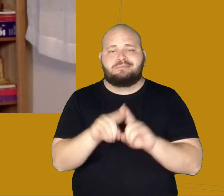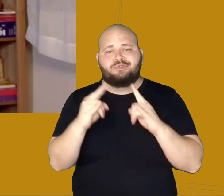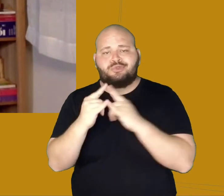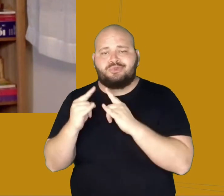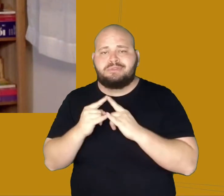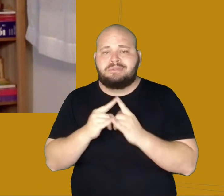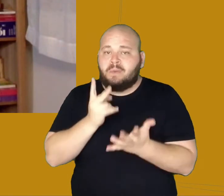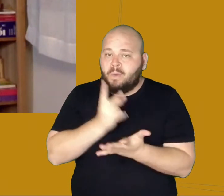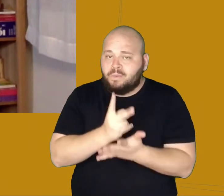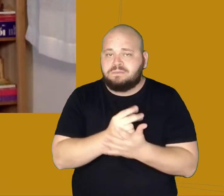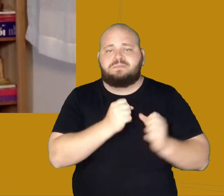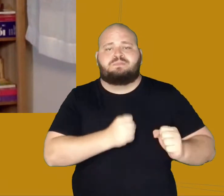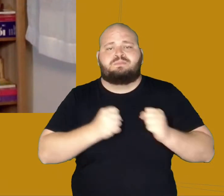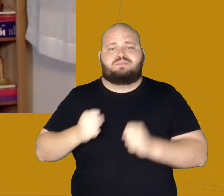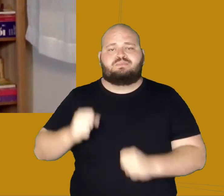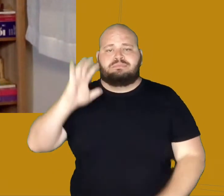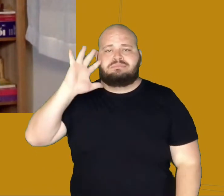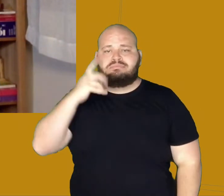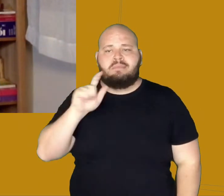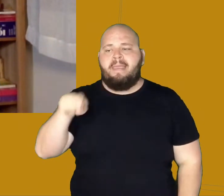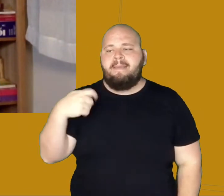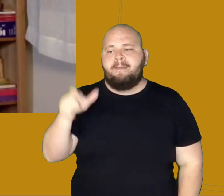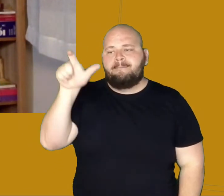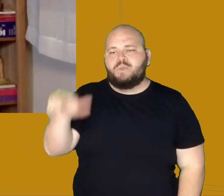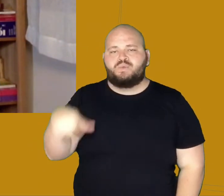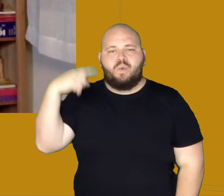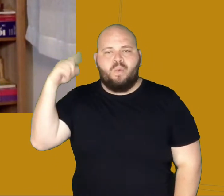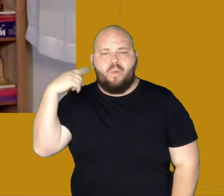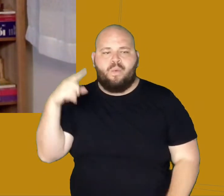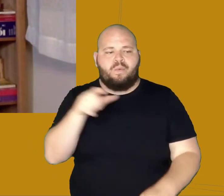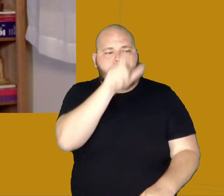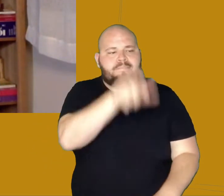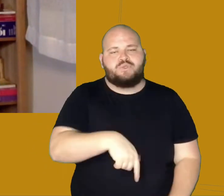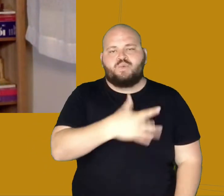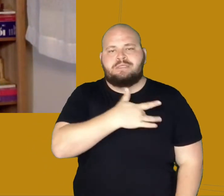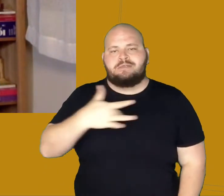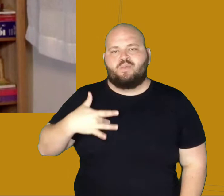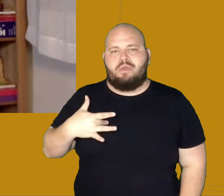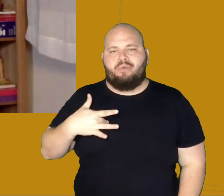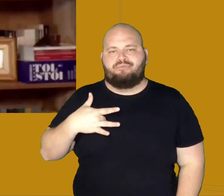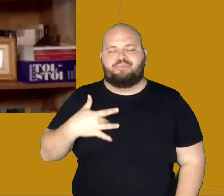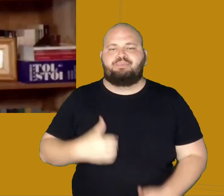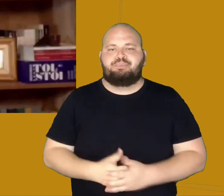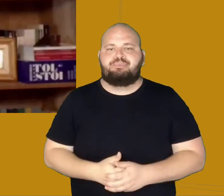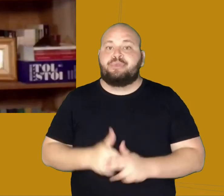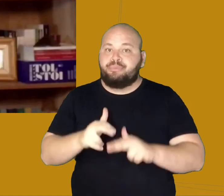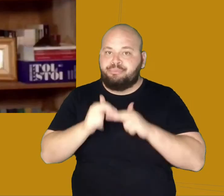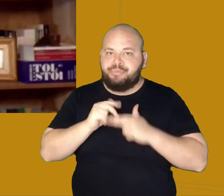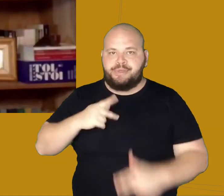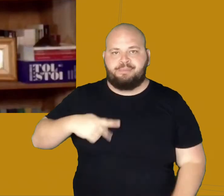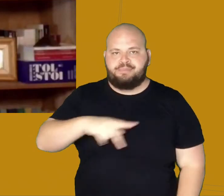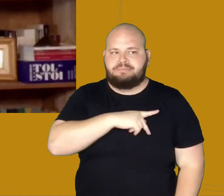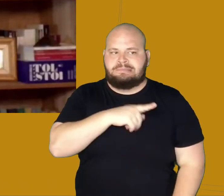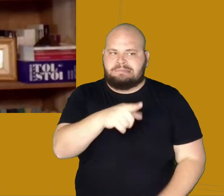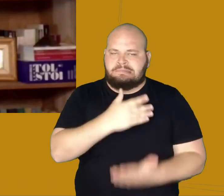instituição. O Bacamarte continua com o poder de decisão de quem é louco e quem é são na cidade. Com isso, a